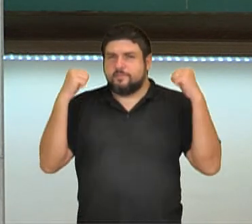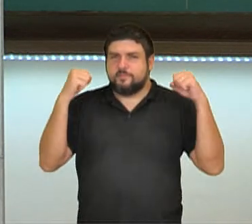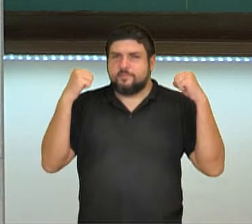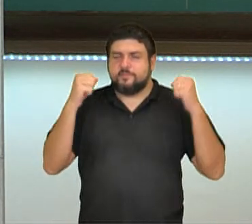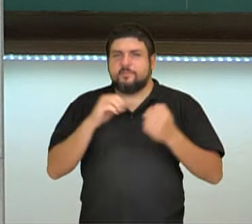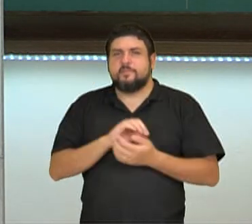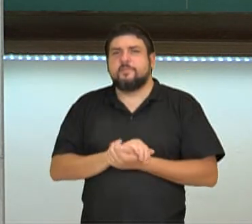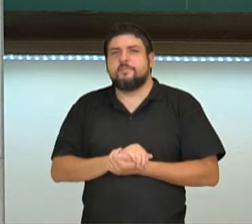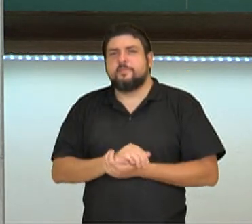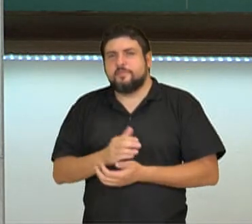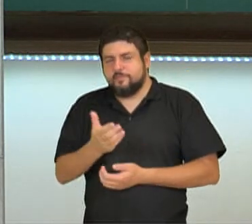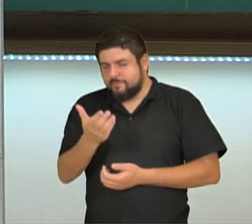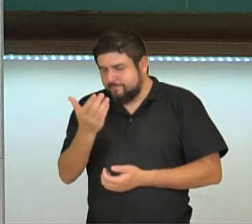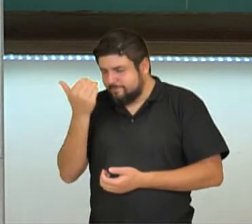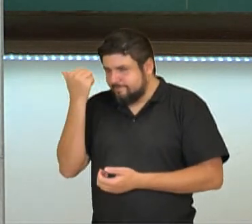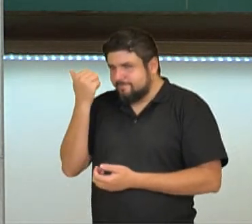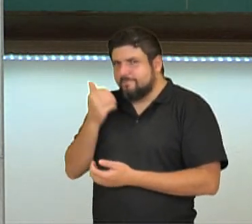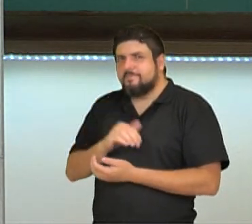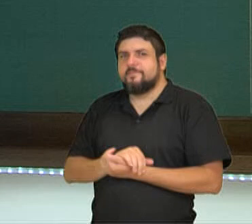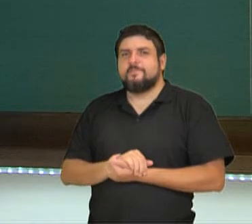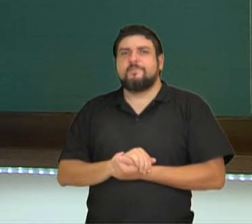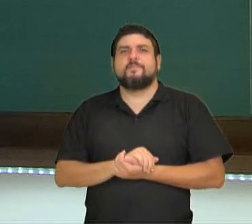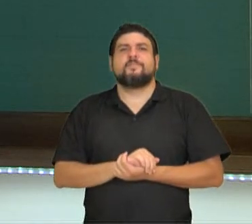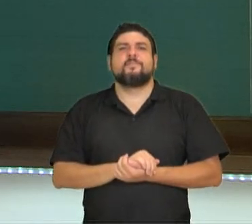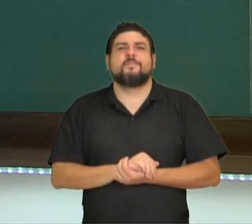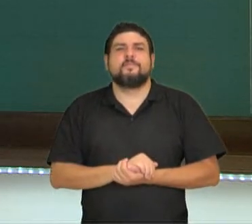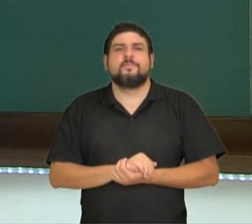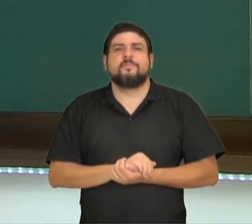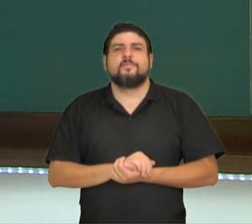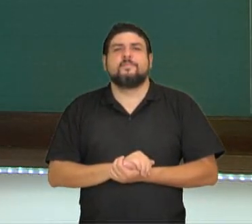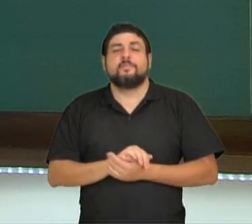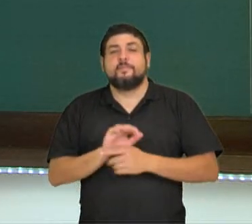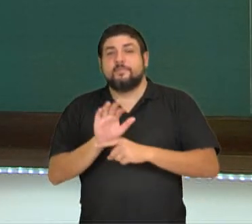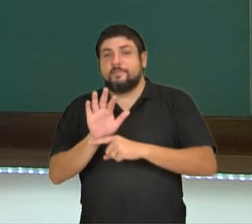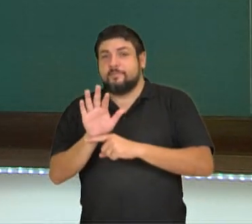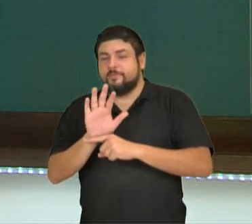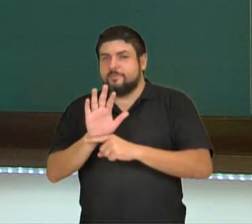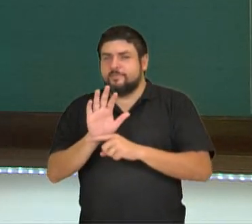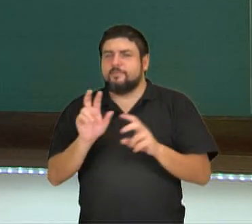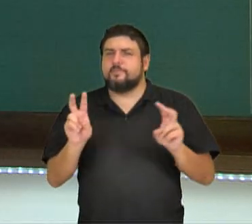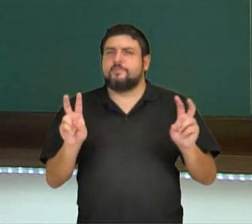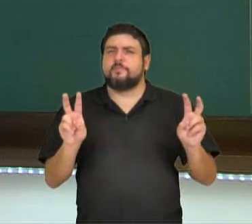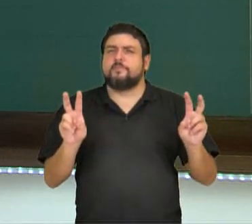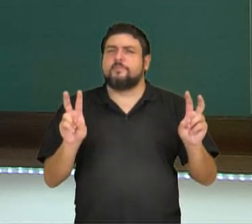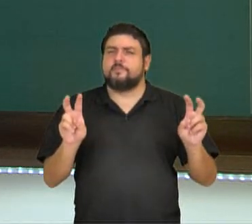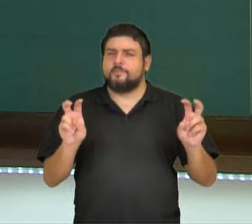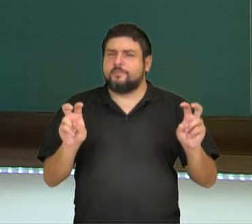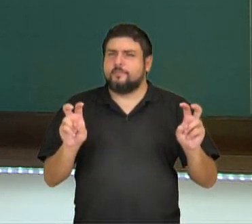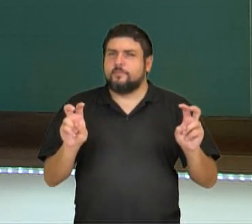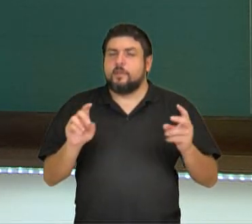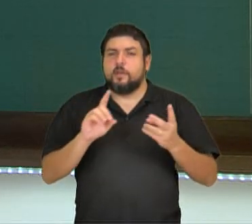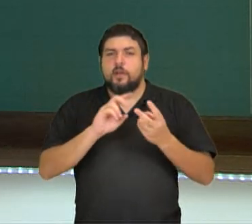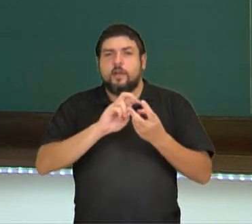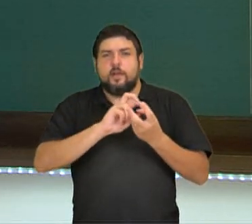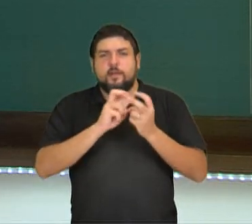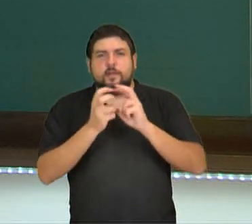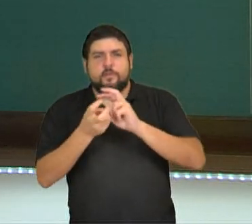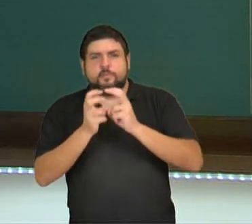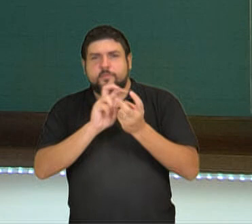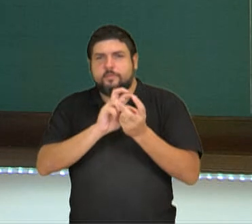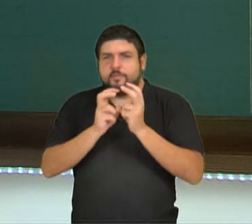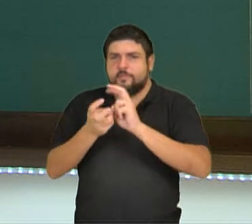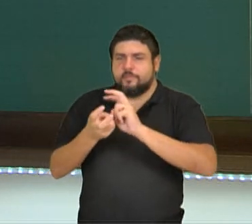você? Vem comigo aqui. Nesse vídeo, nós vamos falar um pouquinho sobre a capoeira,